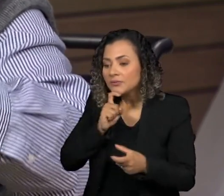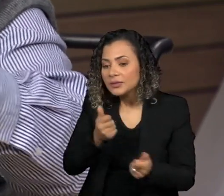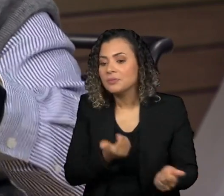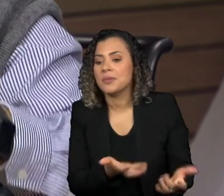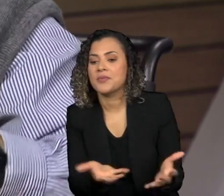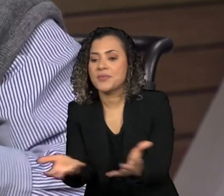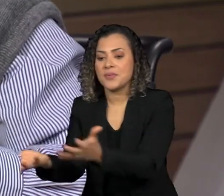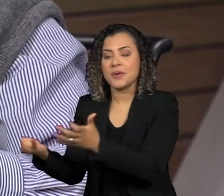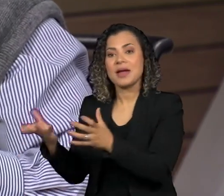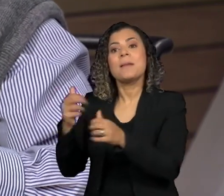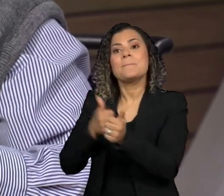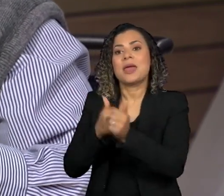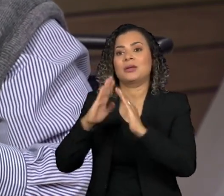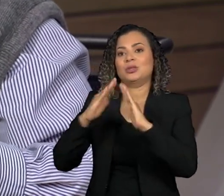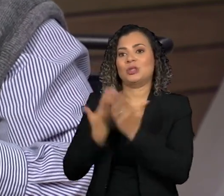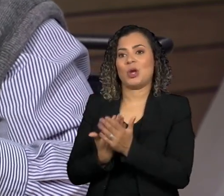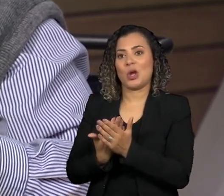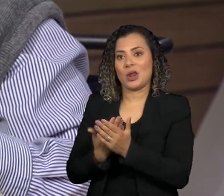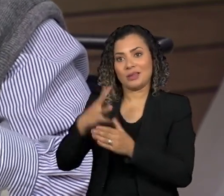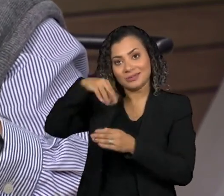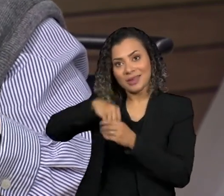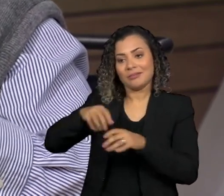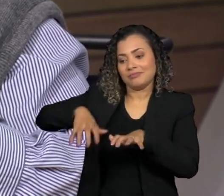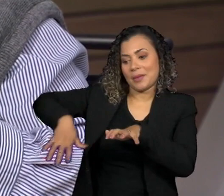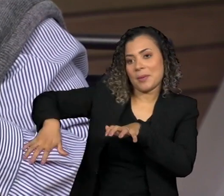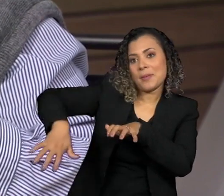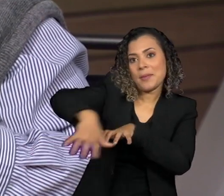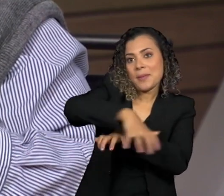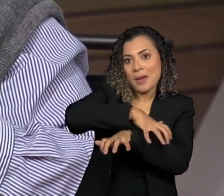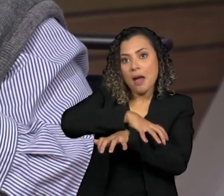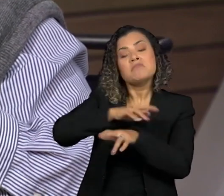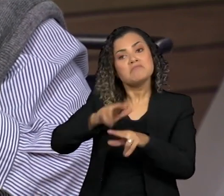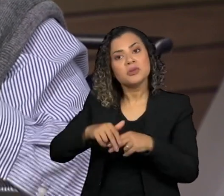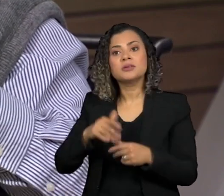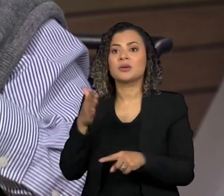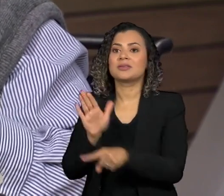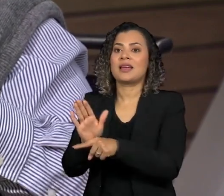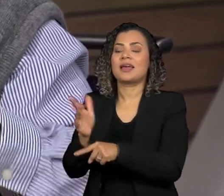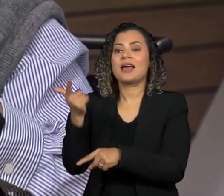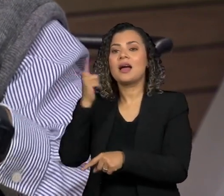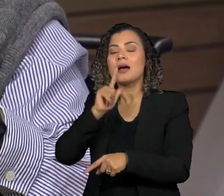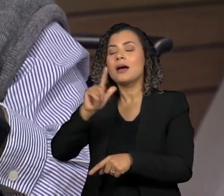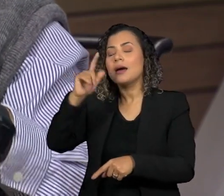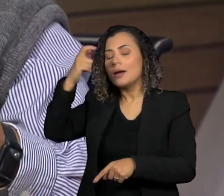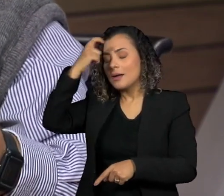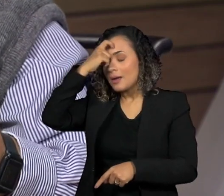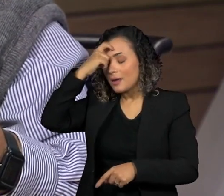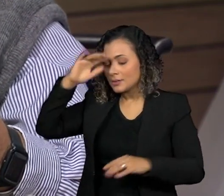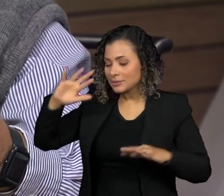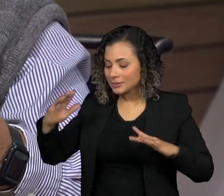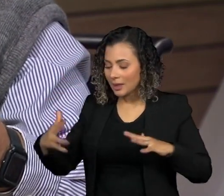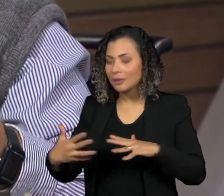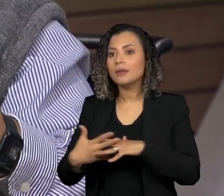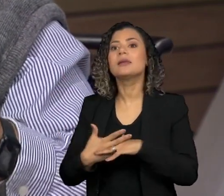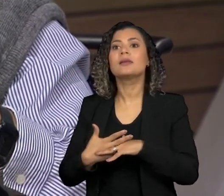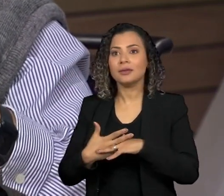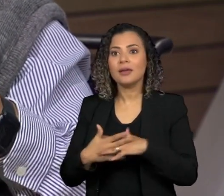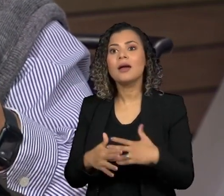verde ao redor da escola. Porque isso não só recupera o verde, mas também dá a noção de cidadania,